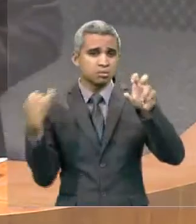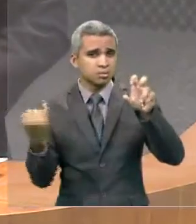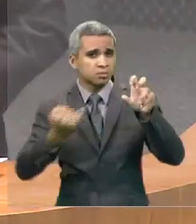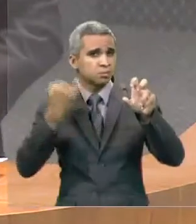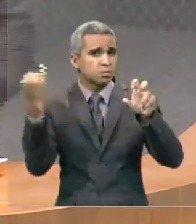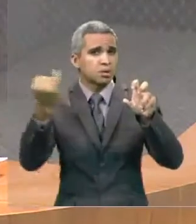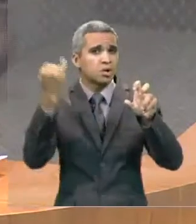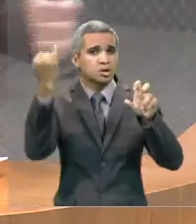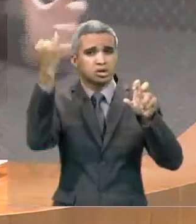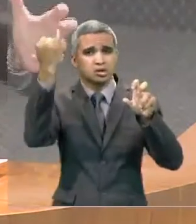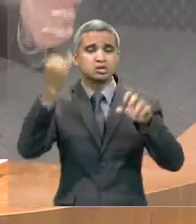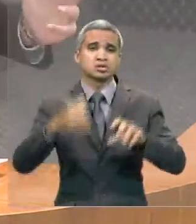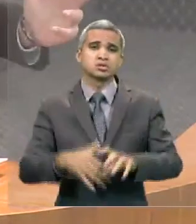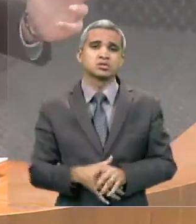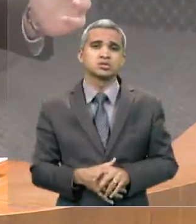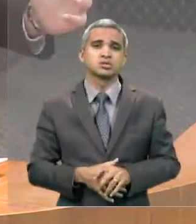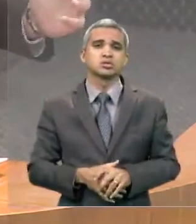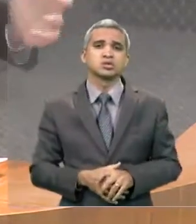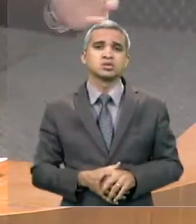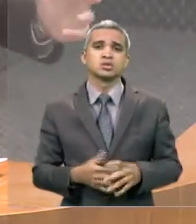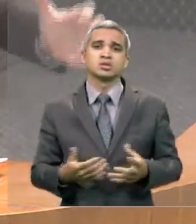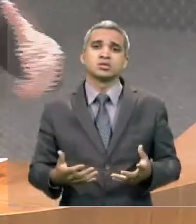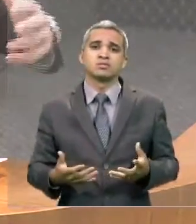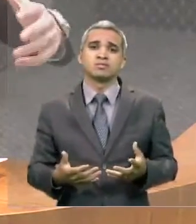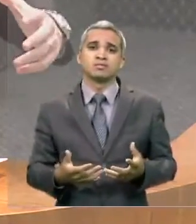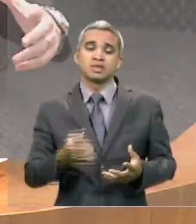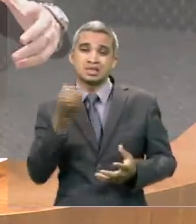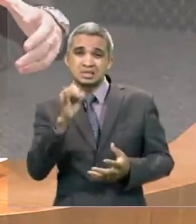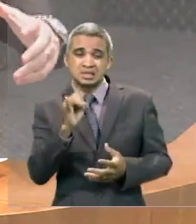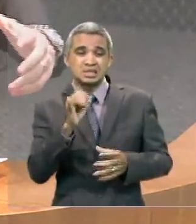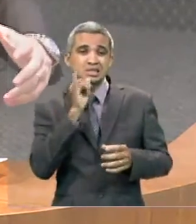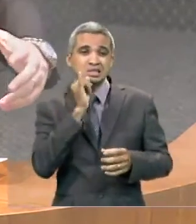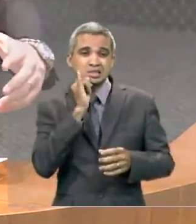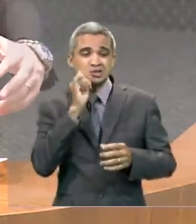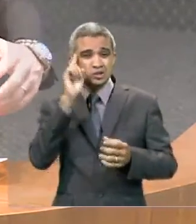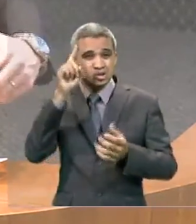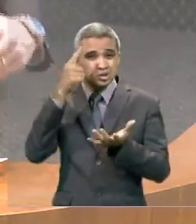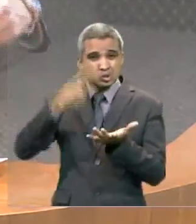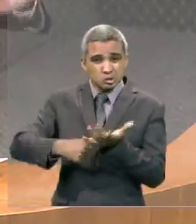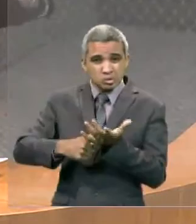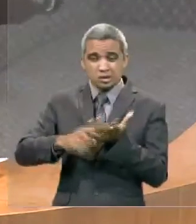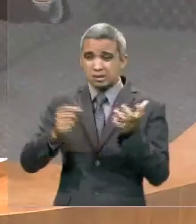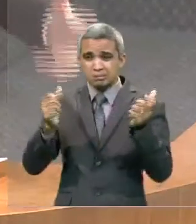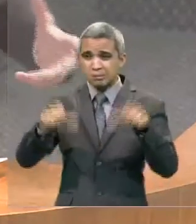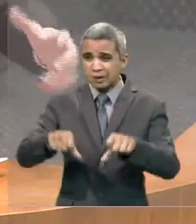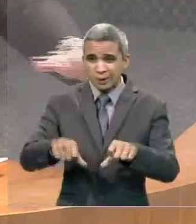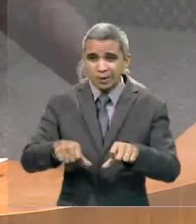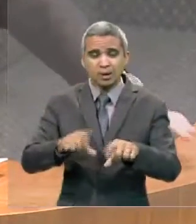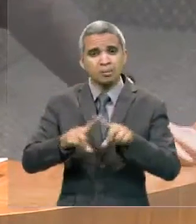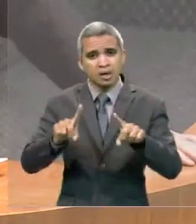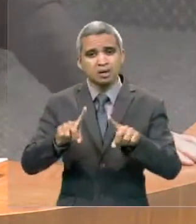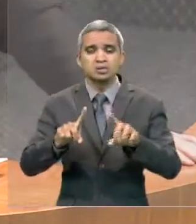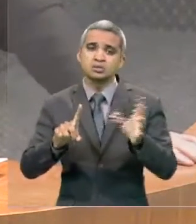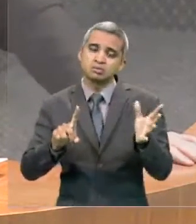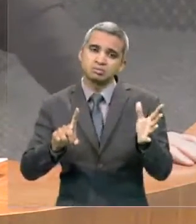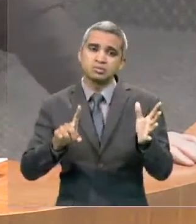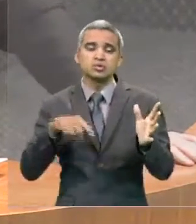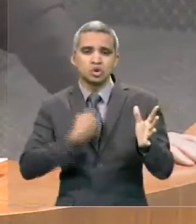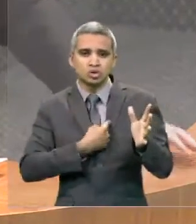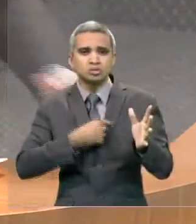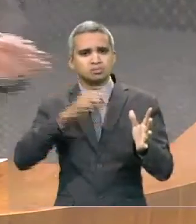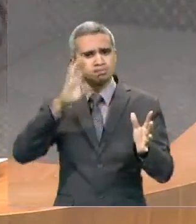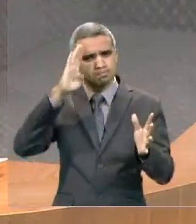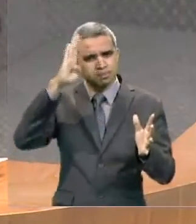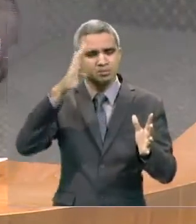evento que, se nada der certo, pelo menos nós vamos discutir o meio ambiente da Grande